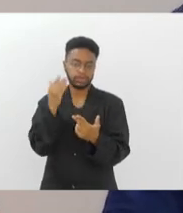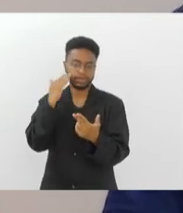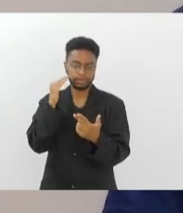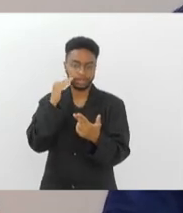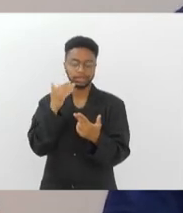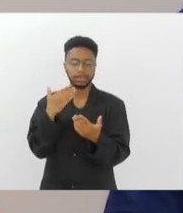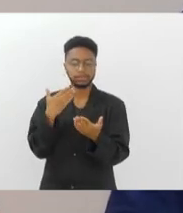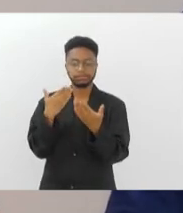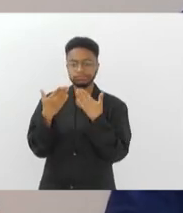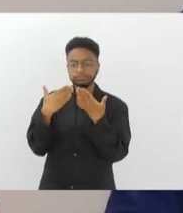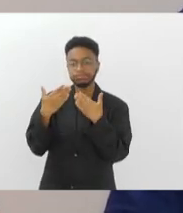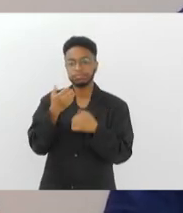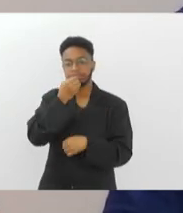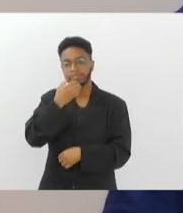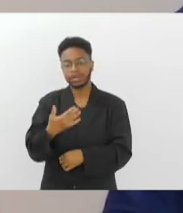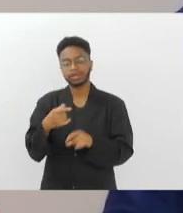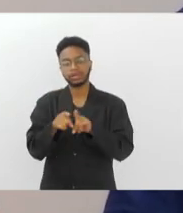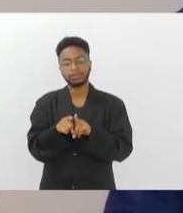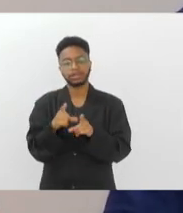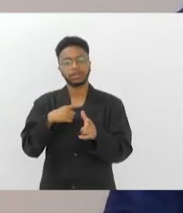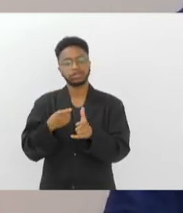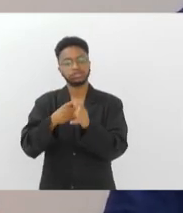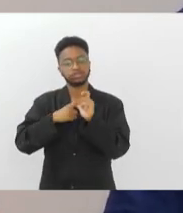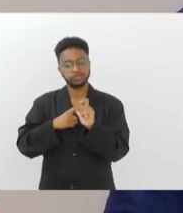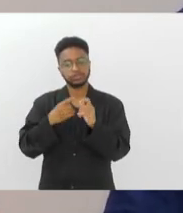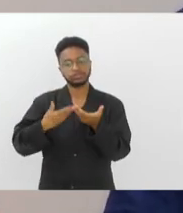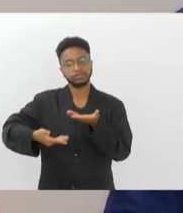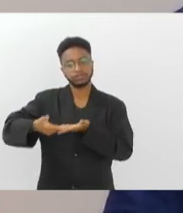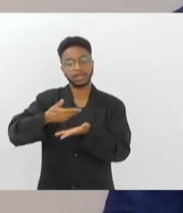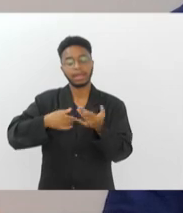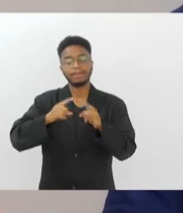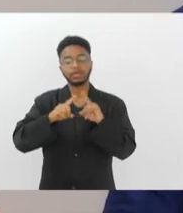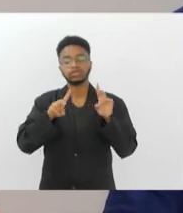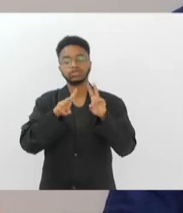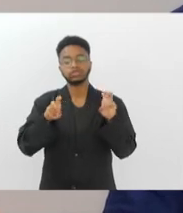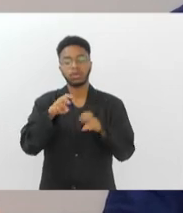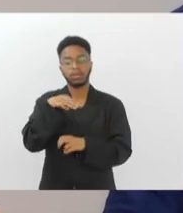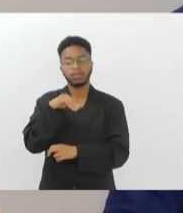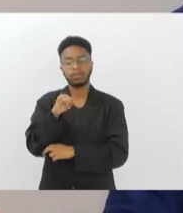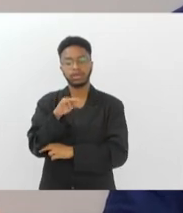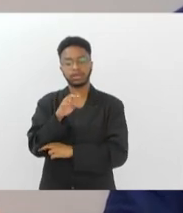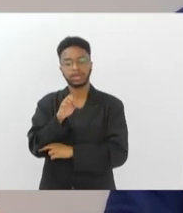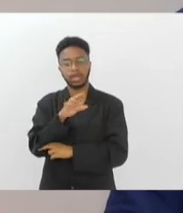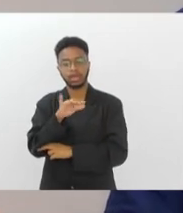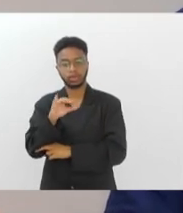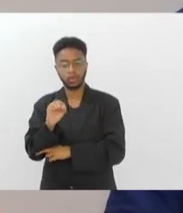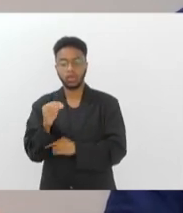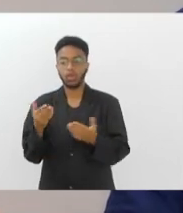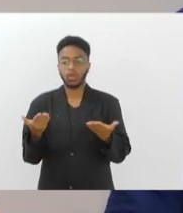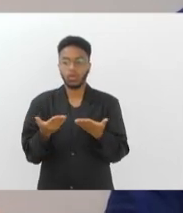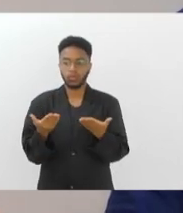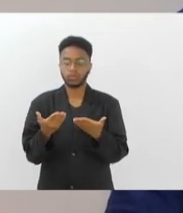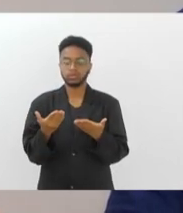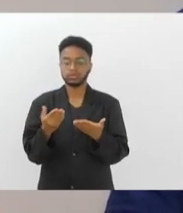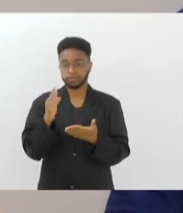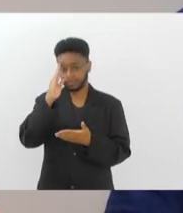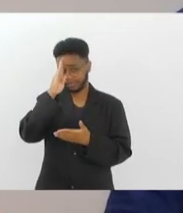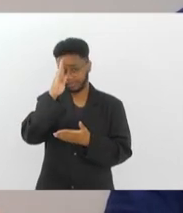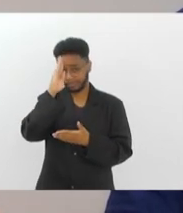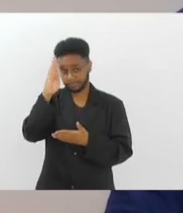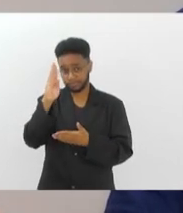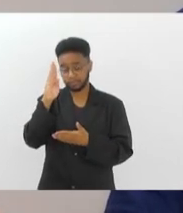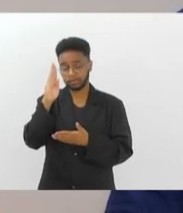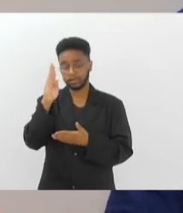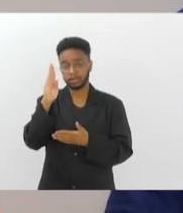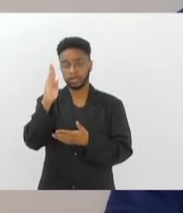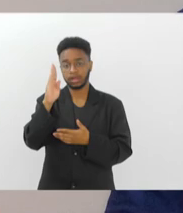a gente tem essa dívida e essa sinergia. Do ponto de vista de minérios, a gente tem, por exemplo, hoje o maior destinatário de